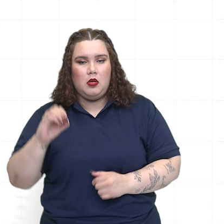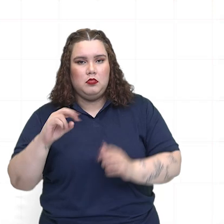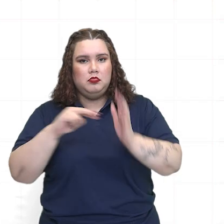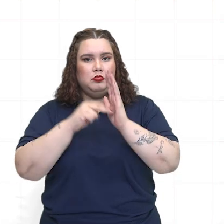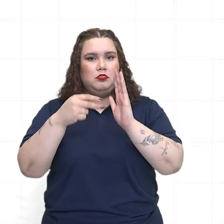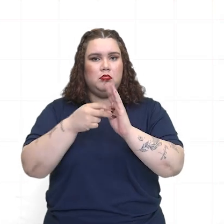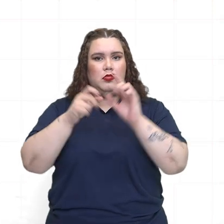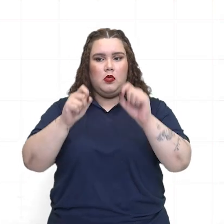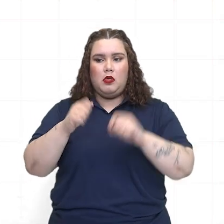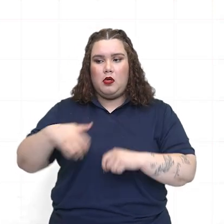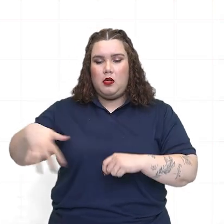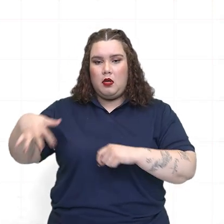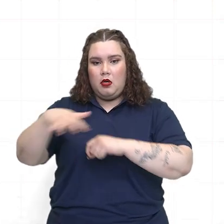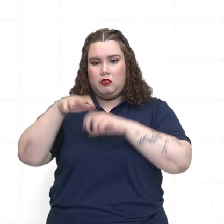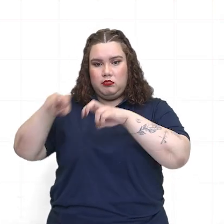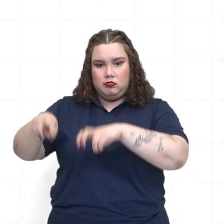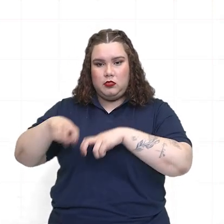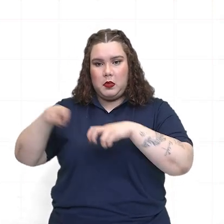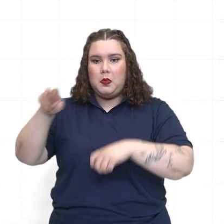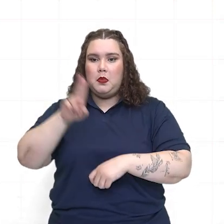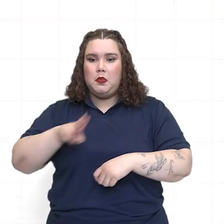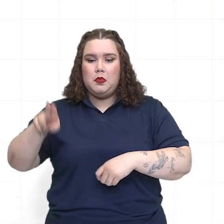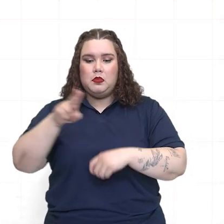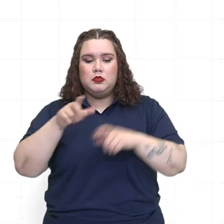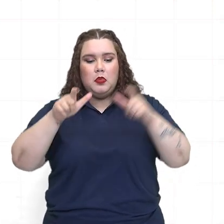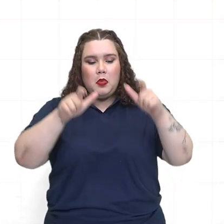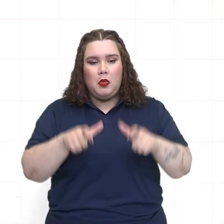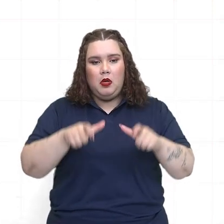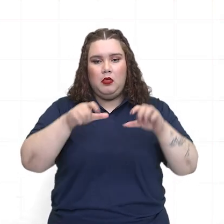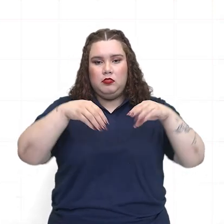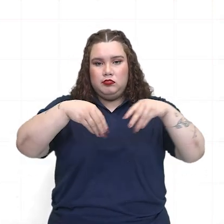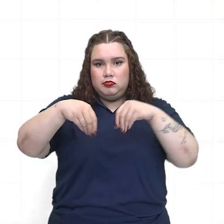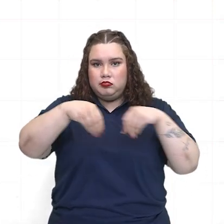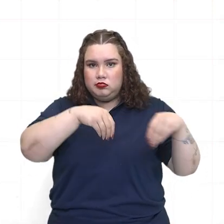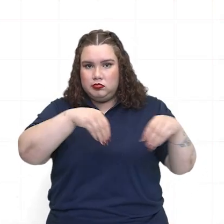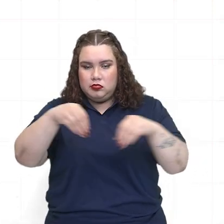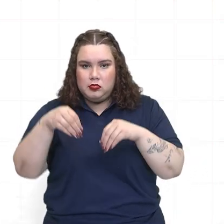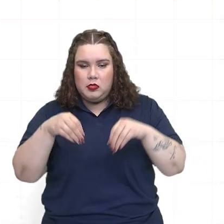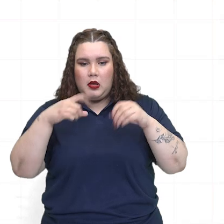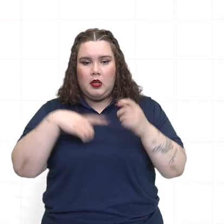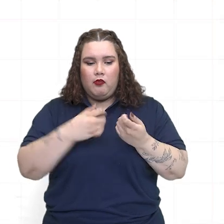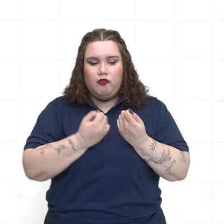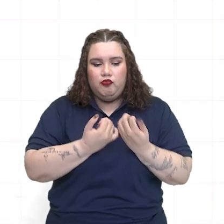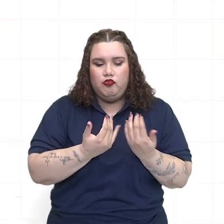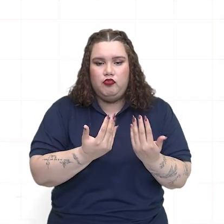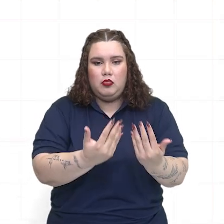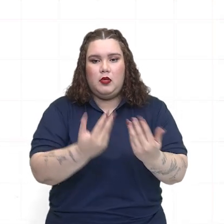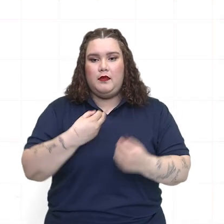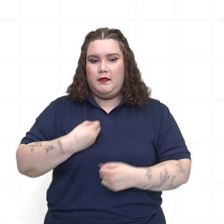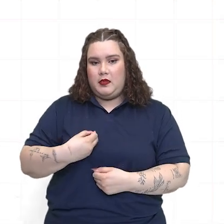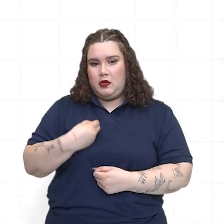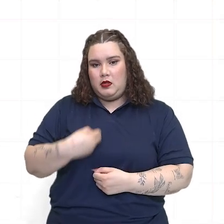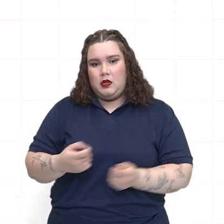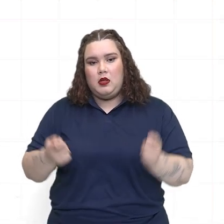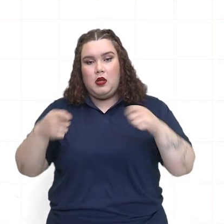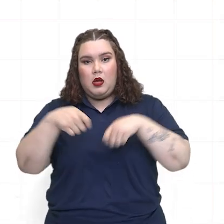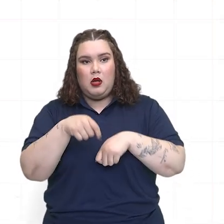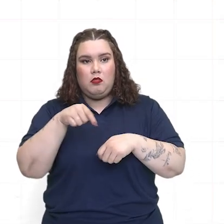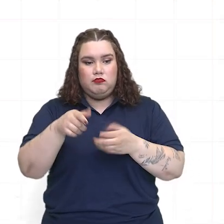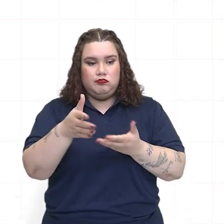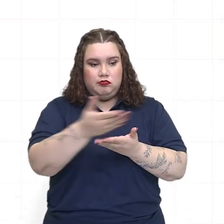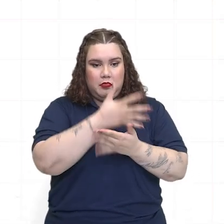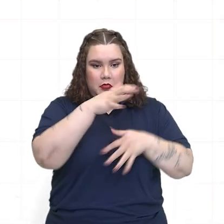uma porção de terra do proprietário para a subsistência, né, proporcionando uma parte